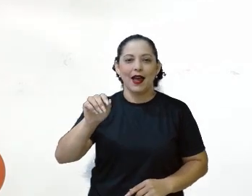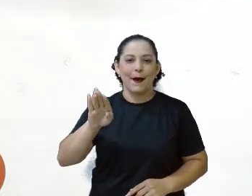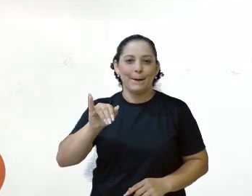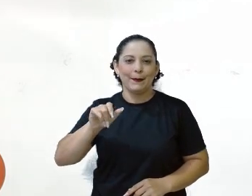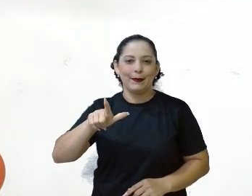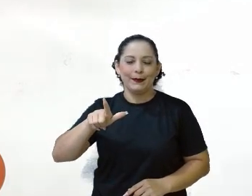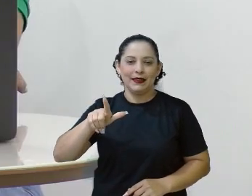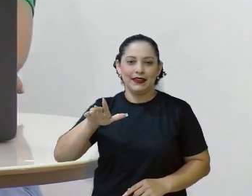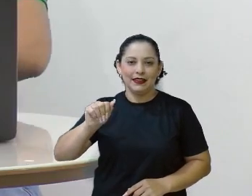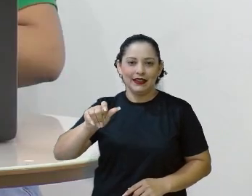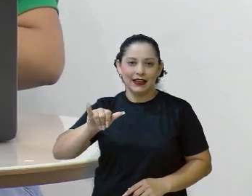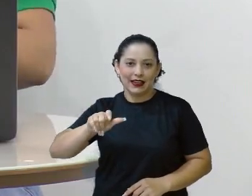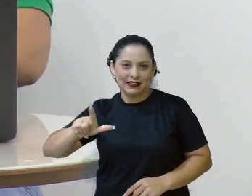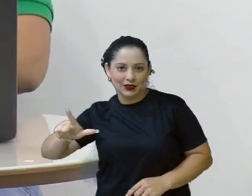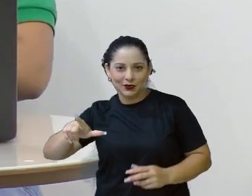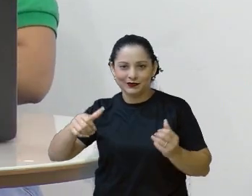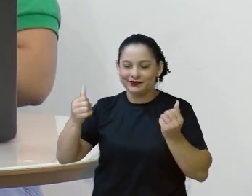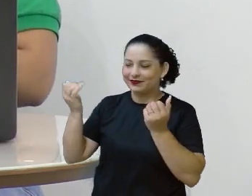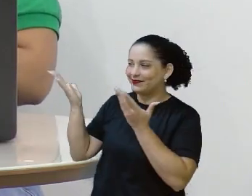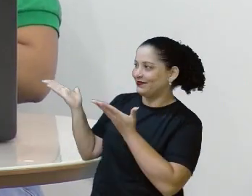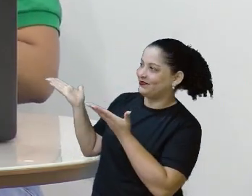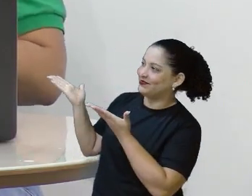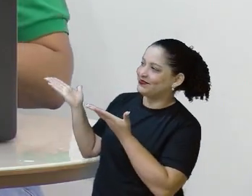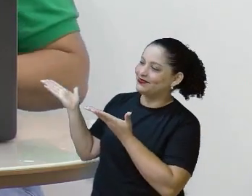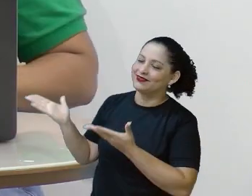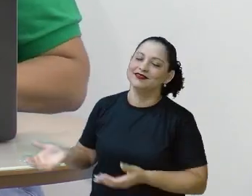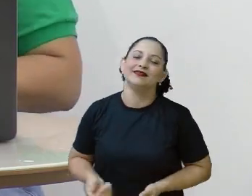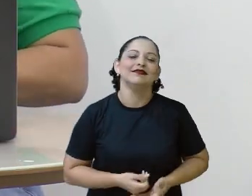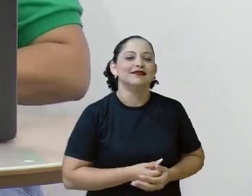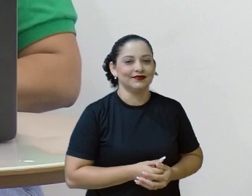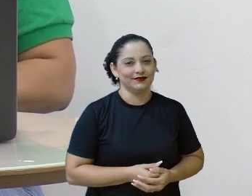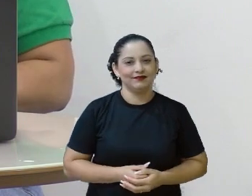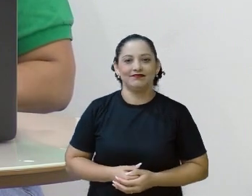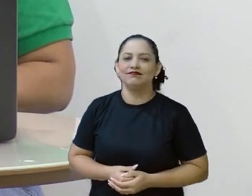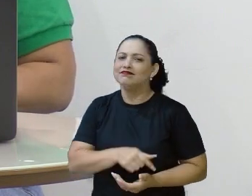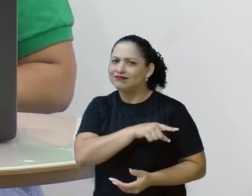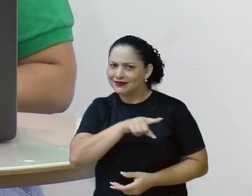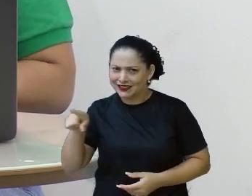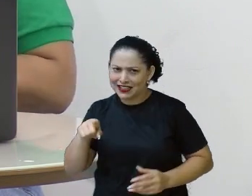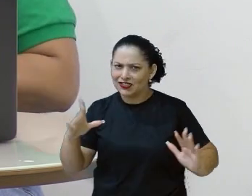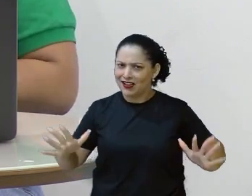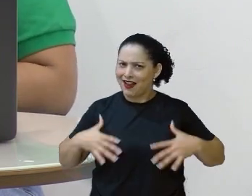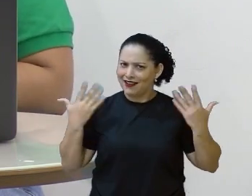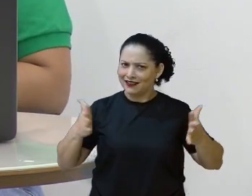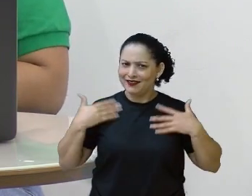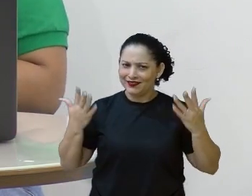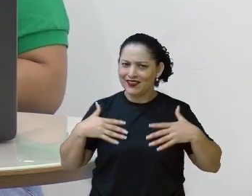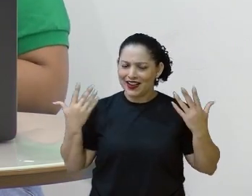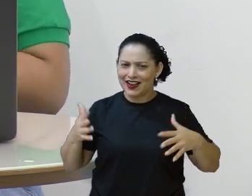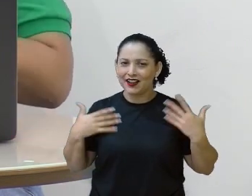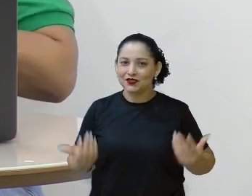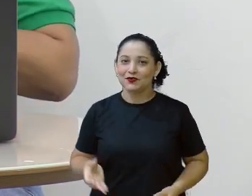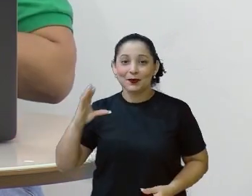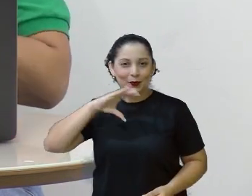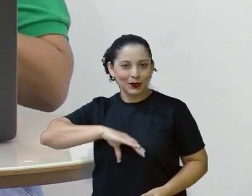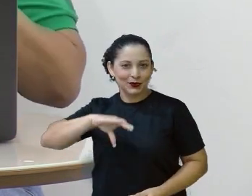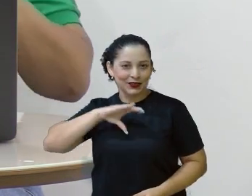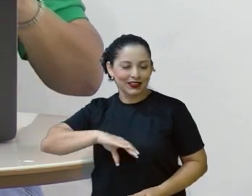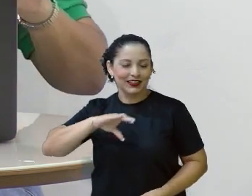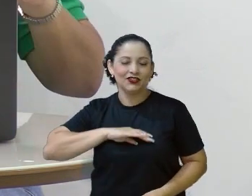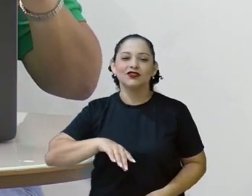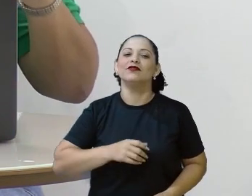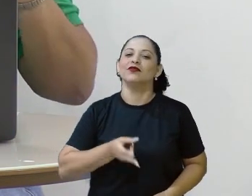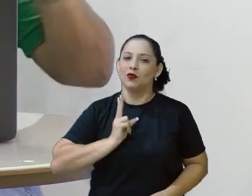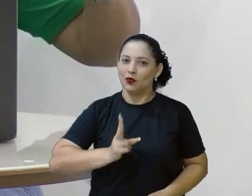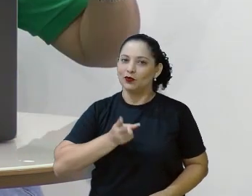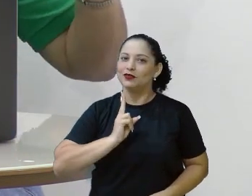aqui. Bom dia, turminha. E aí, professora? Eles estavam bem animados na de português, tenho certeza absoluta que ainda estão na